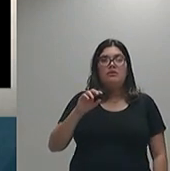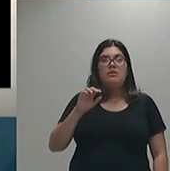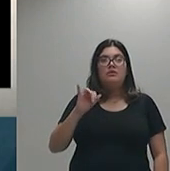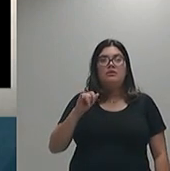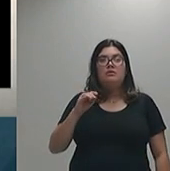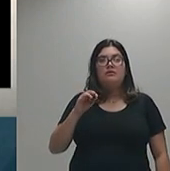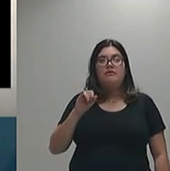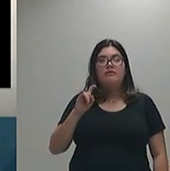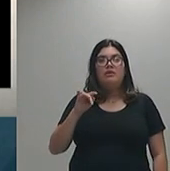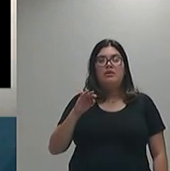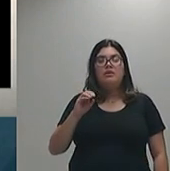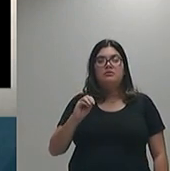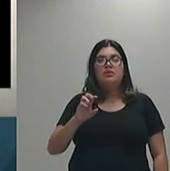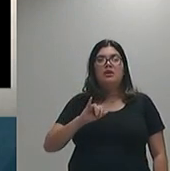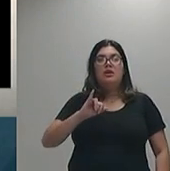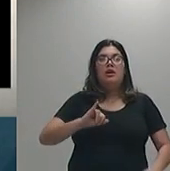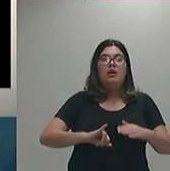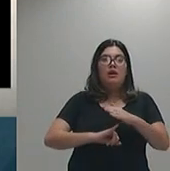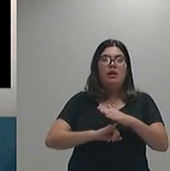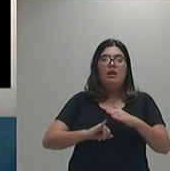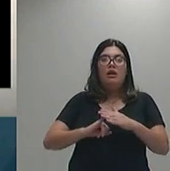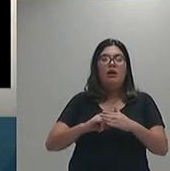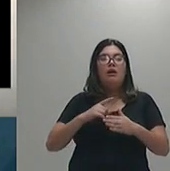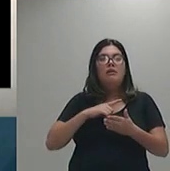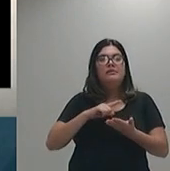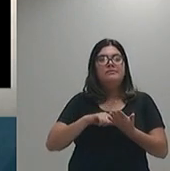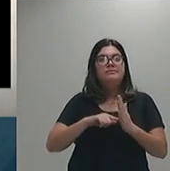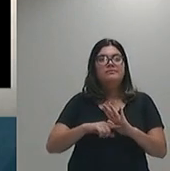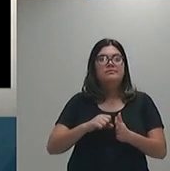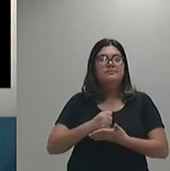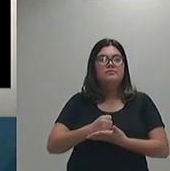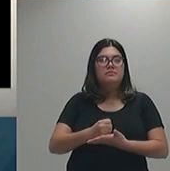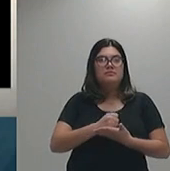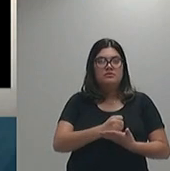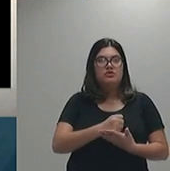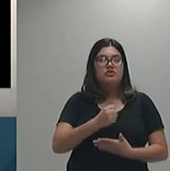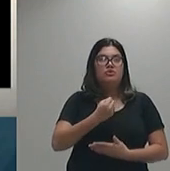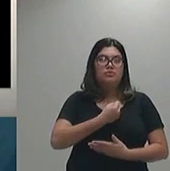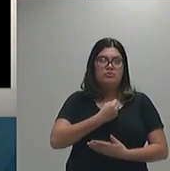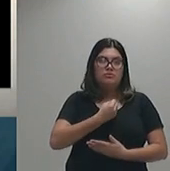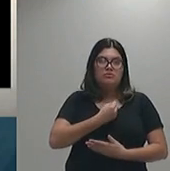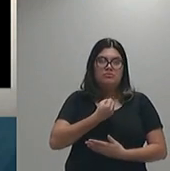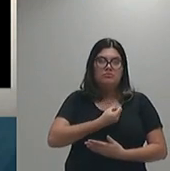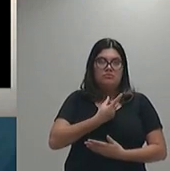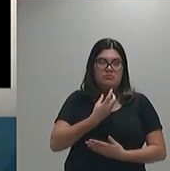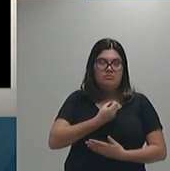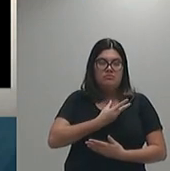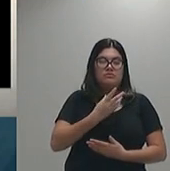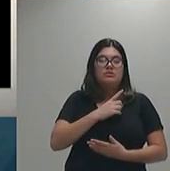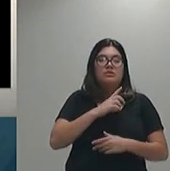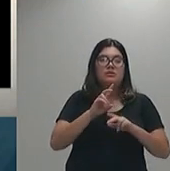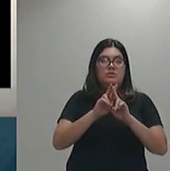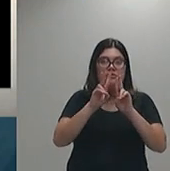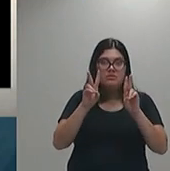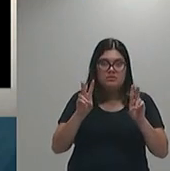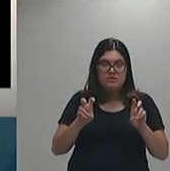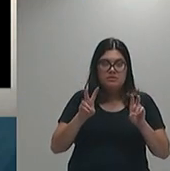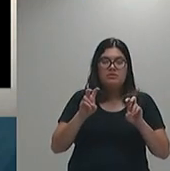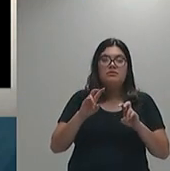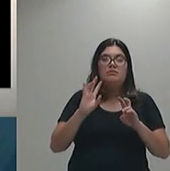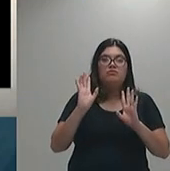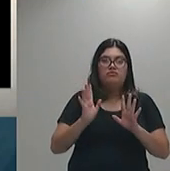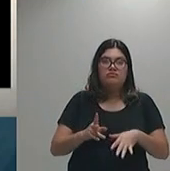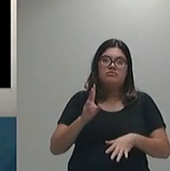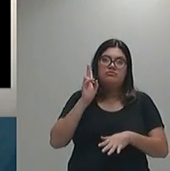apresenta parecer em favor dos vulneráveis cuja instrução temas dessa desse já historicamente sempre